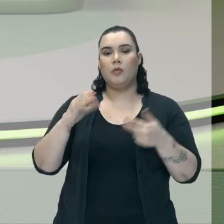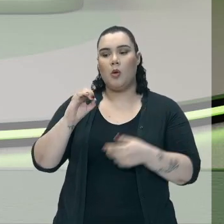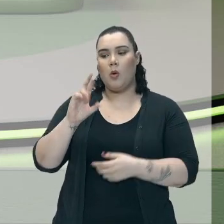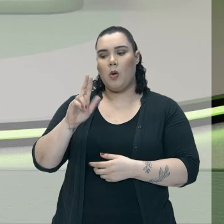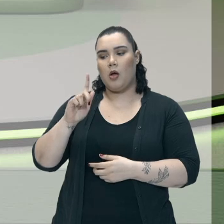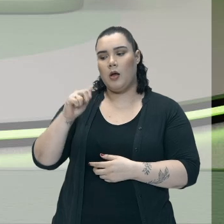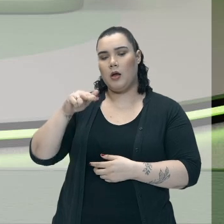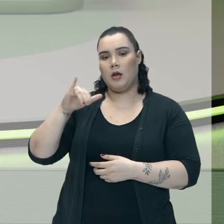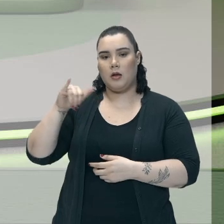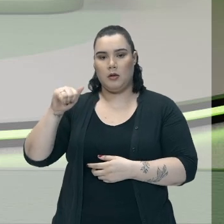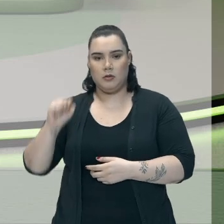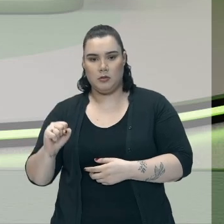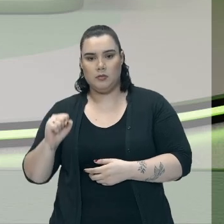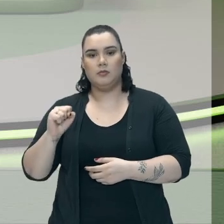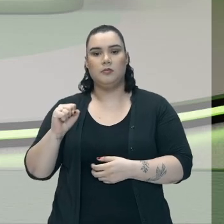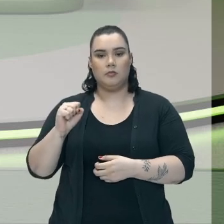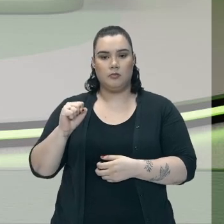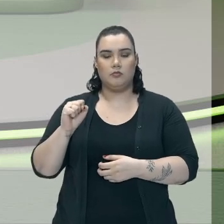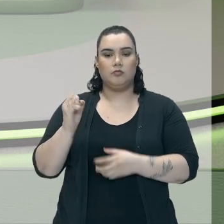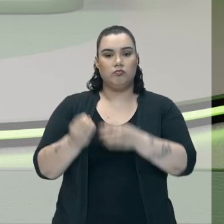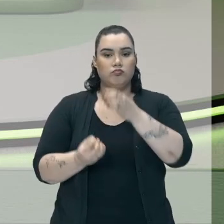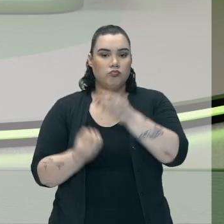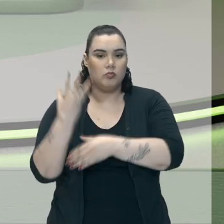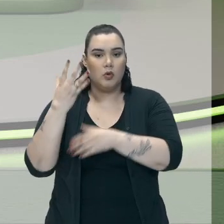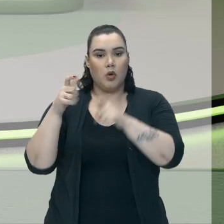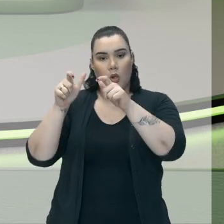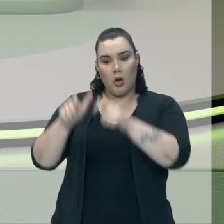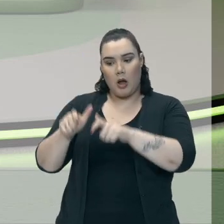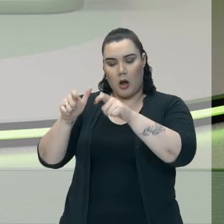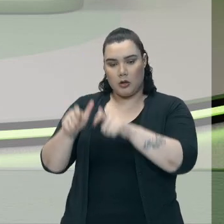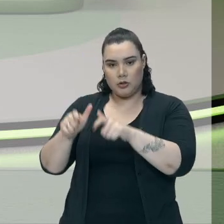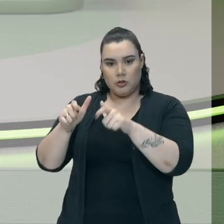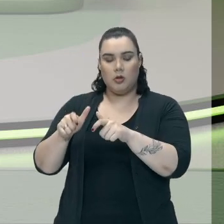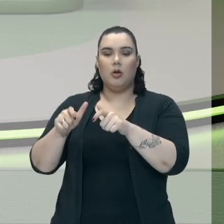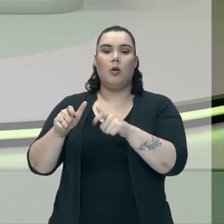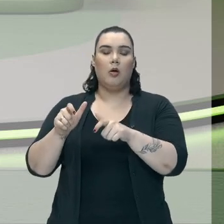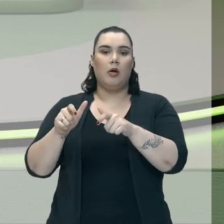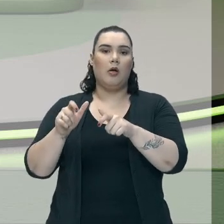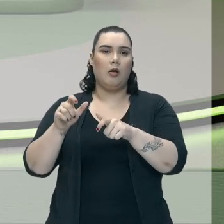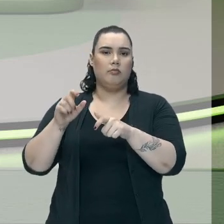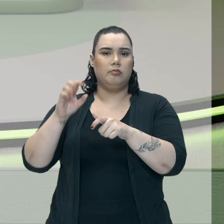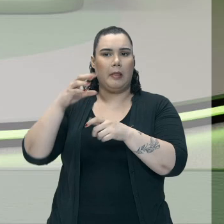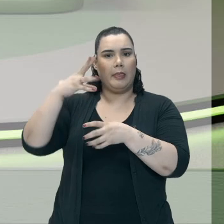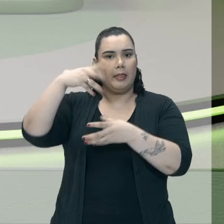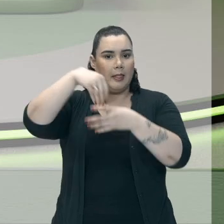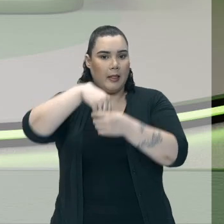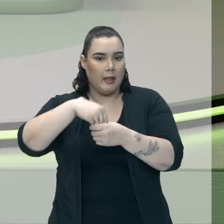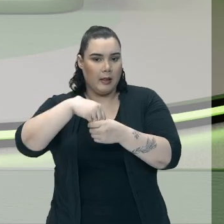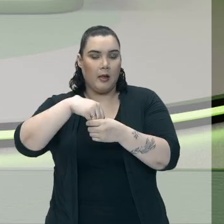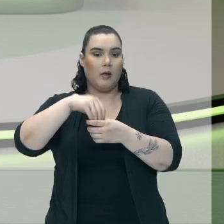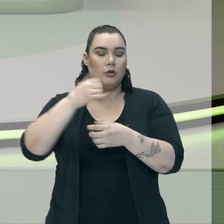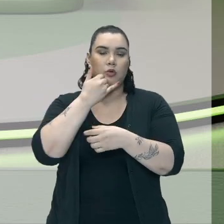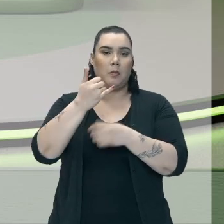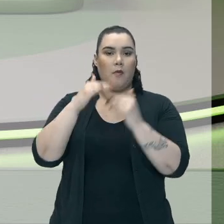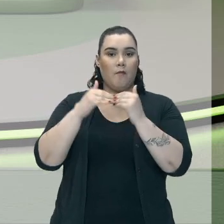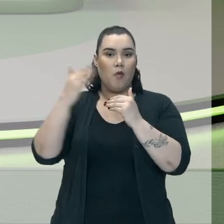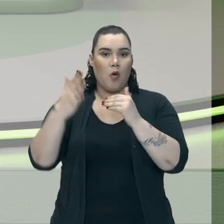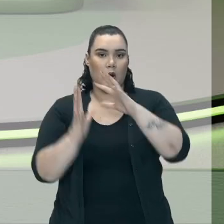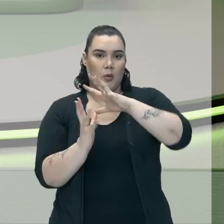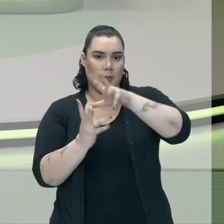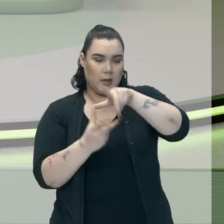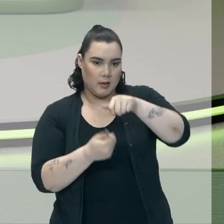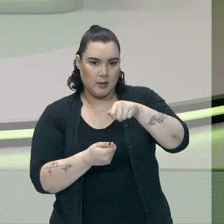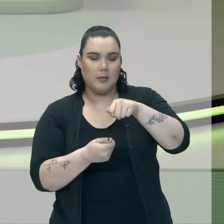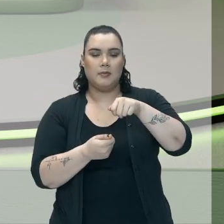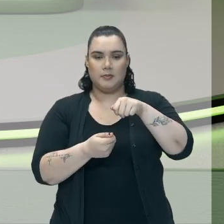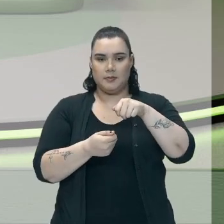matérias orgânicas originárias de locais ou regiões fora do nosso planeta,